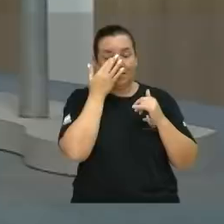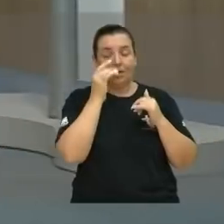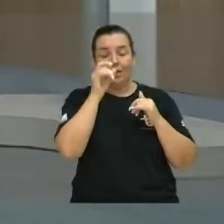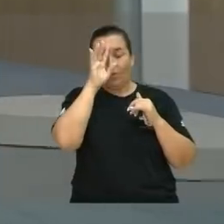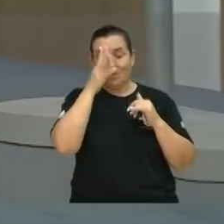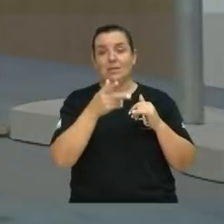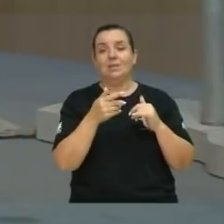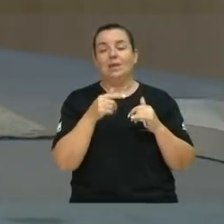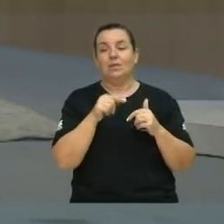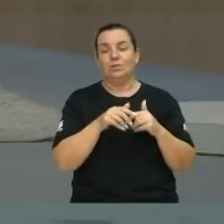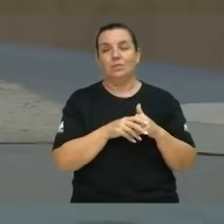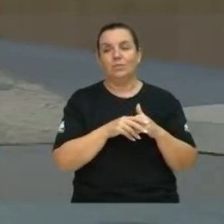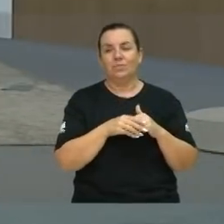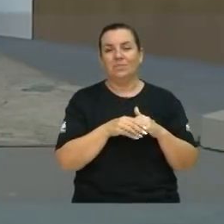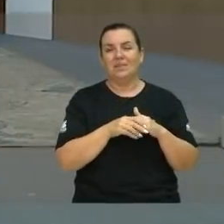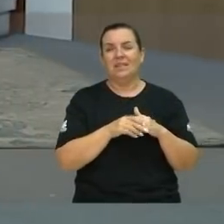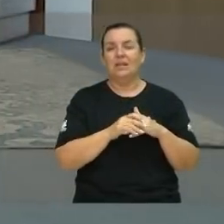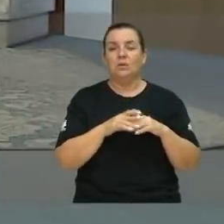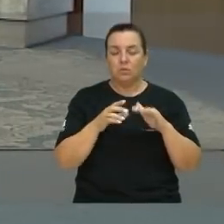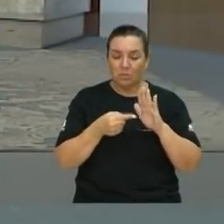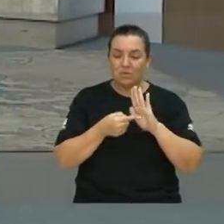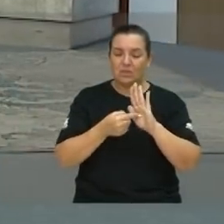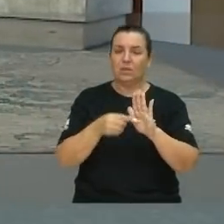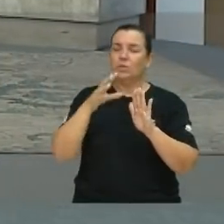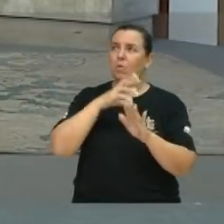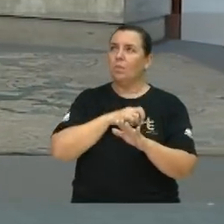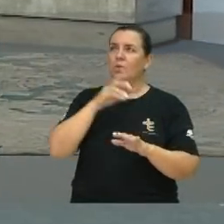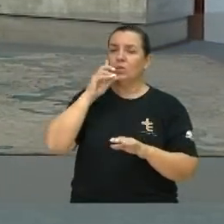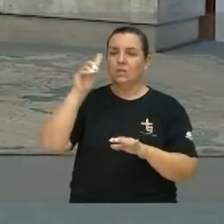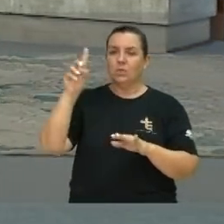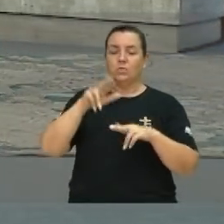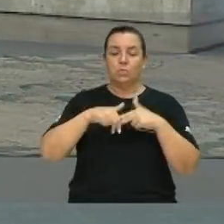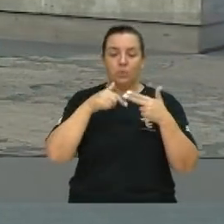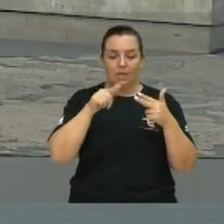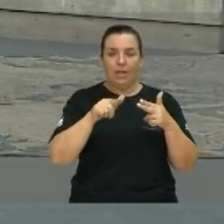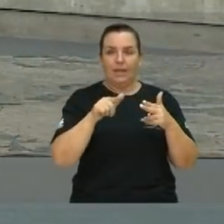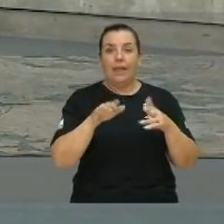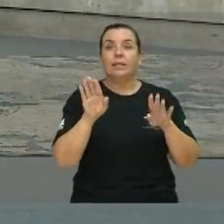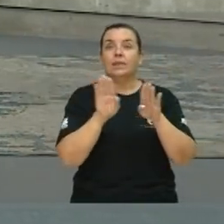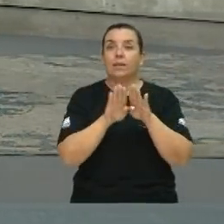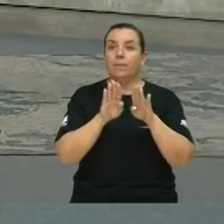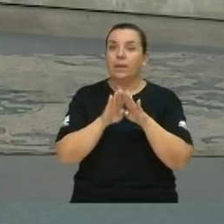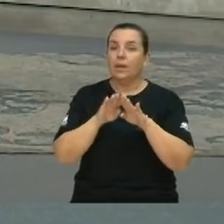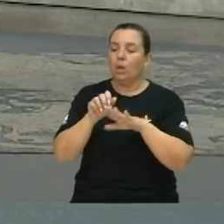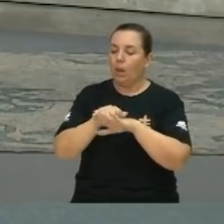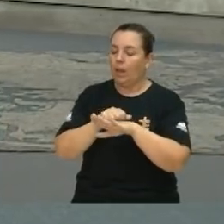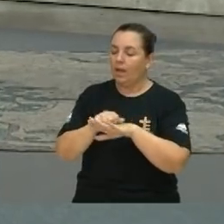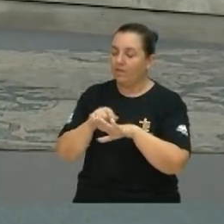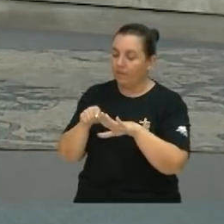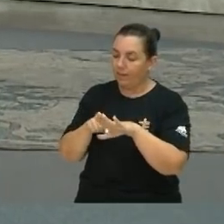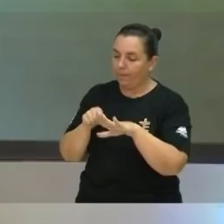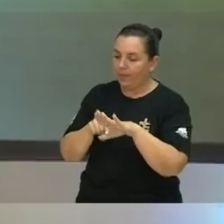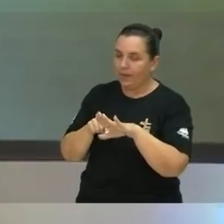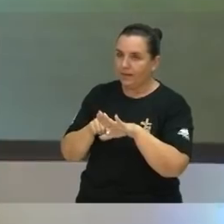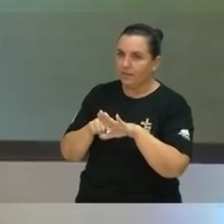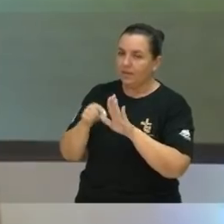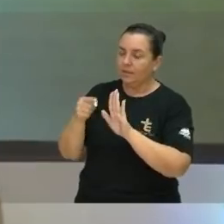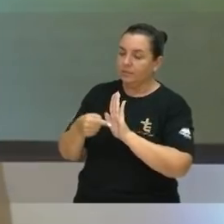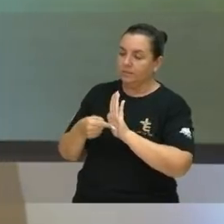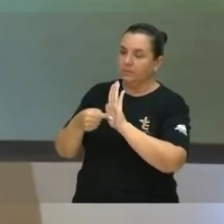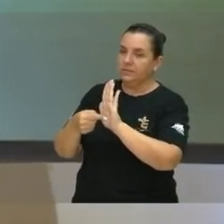de deus também o lava-pés é sinal antecipado é